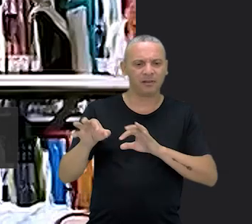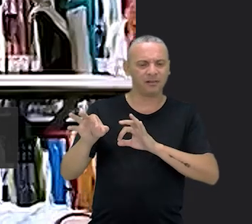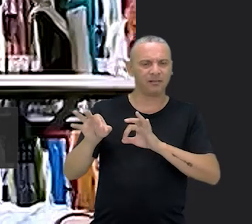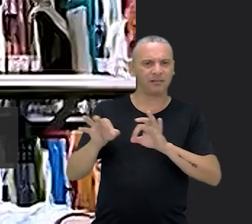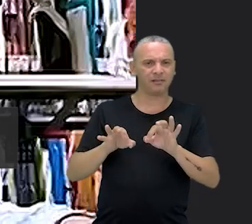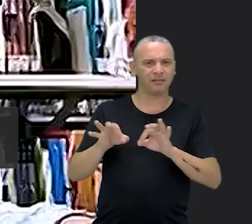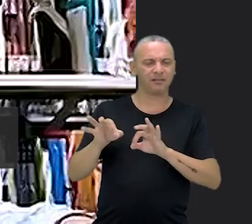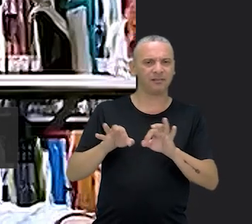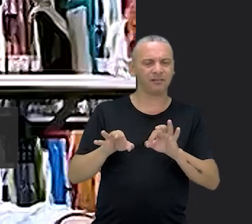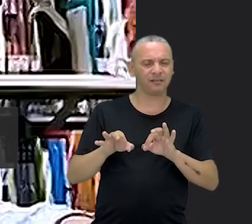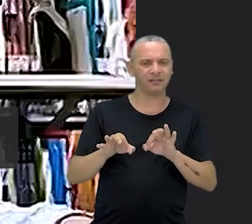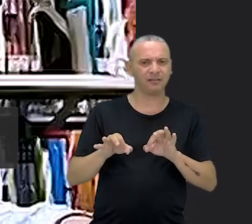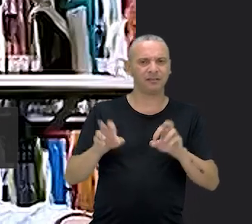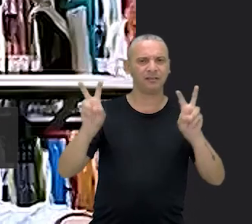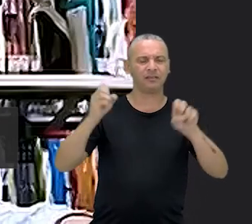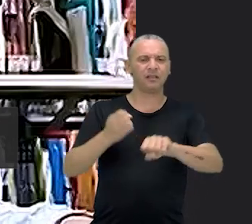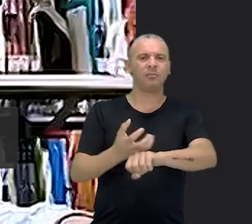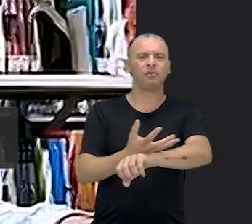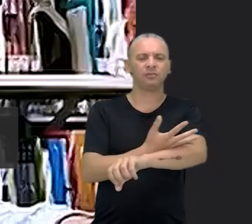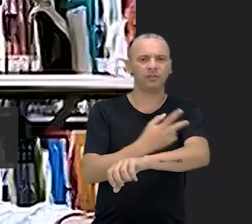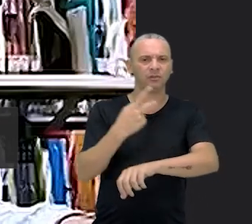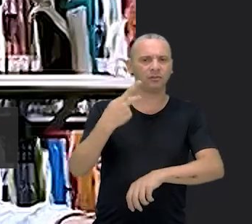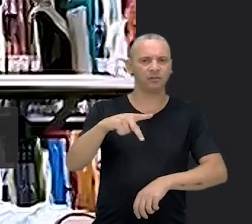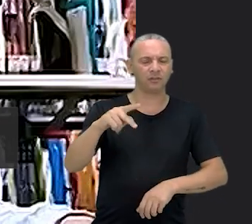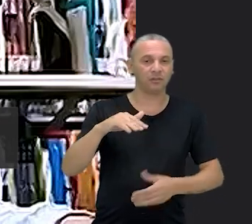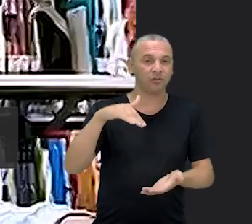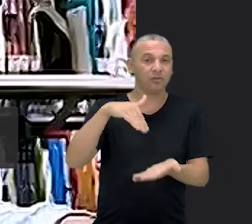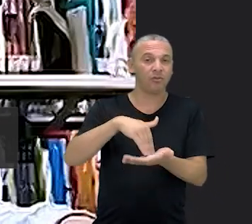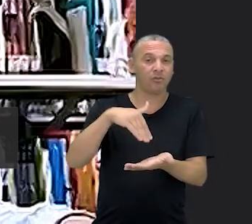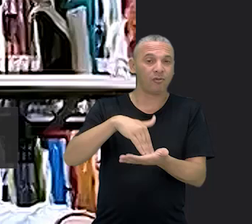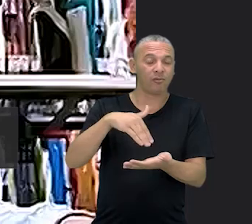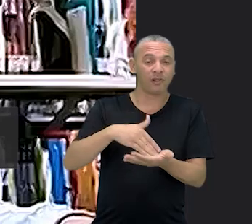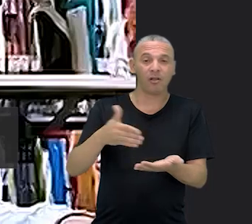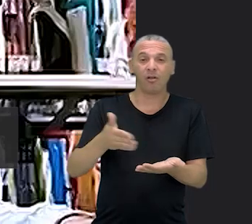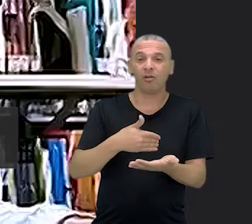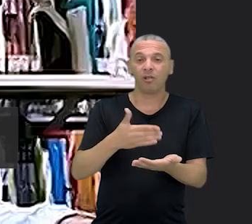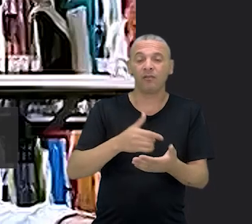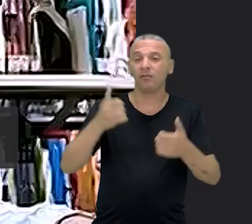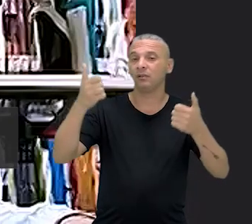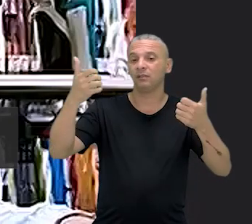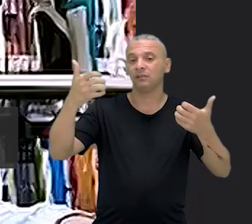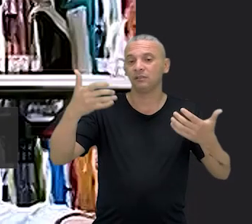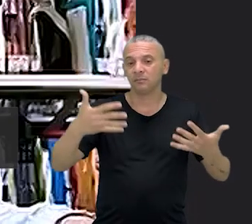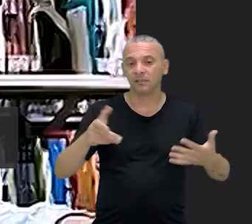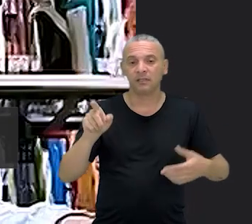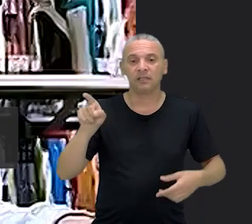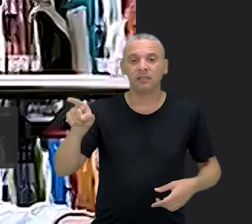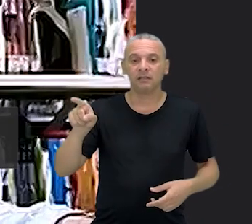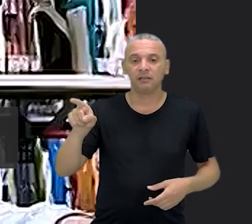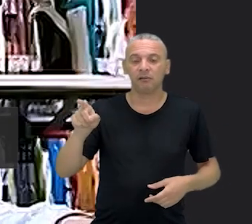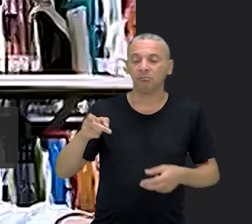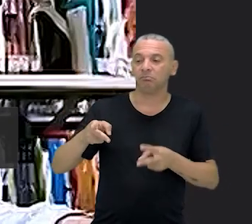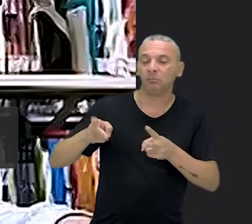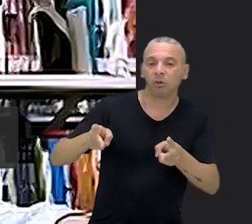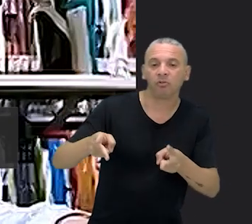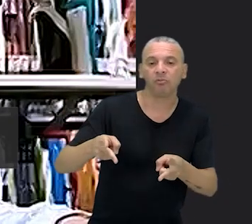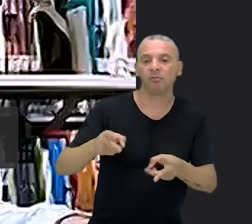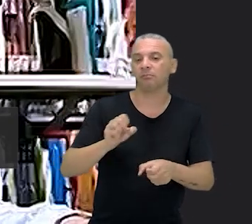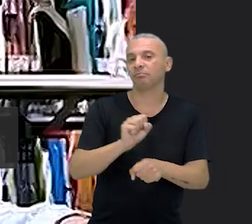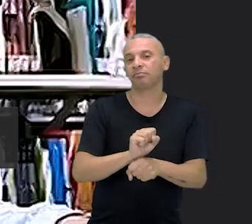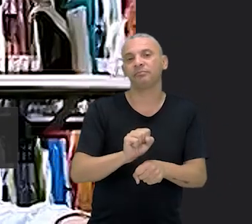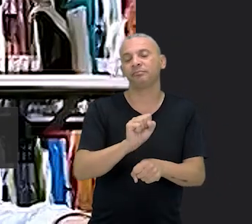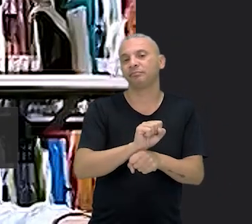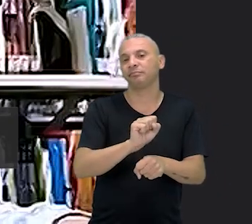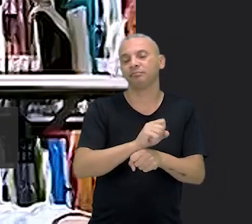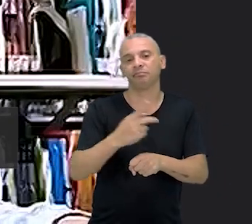das emoções. E no finalzinho mesmo, José de Alencar continua sendo